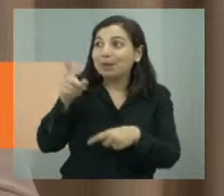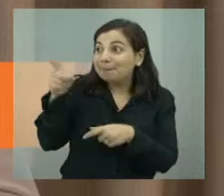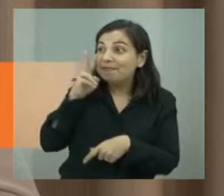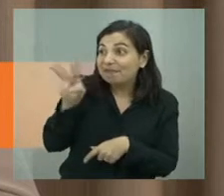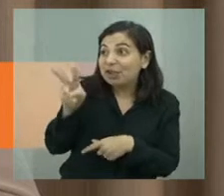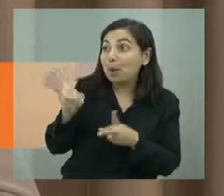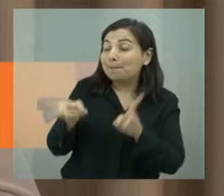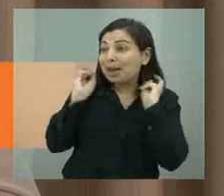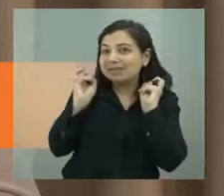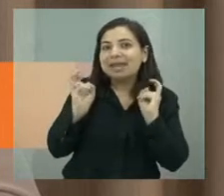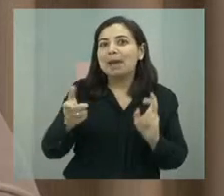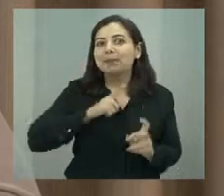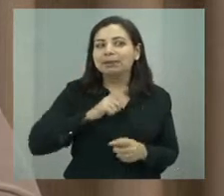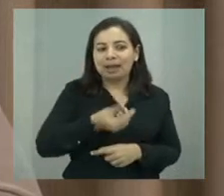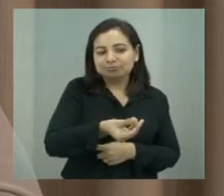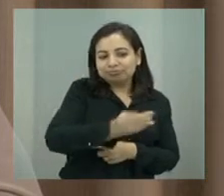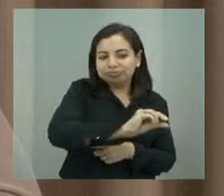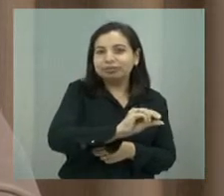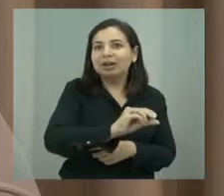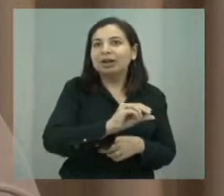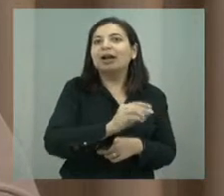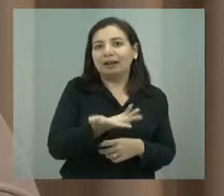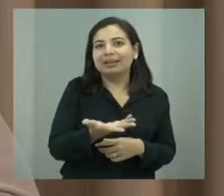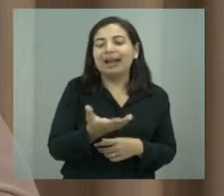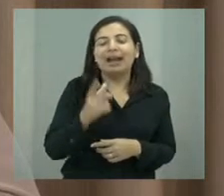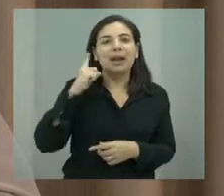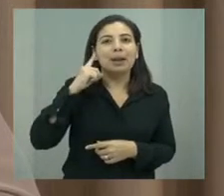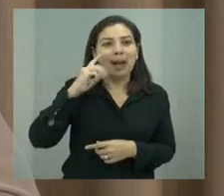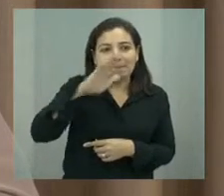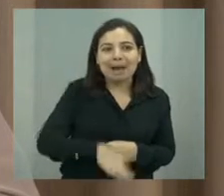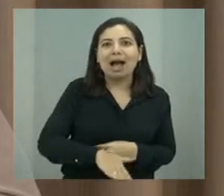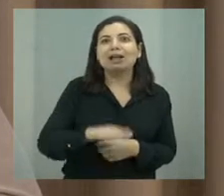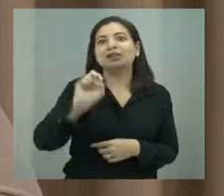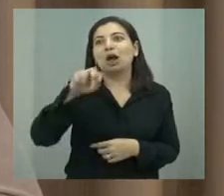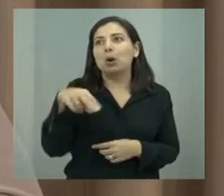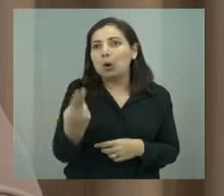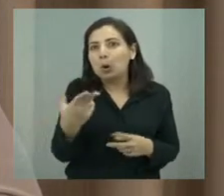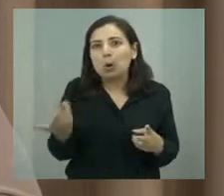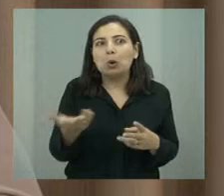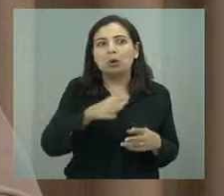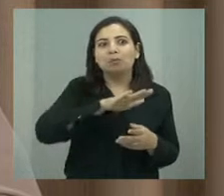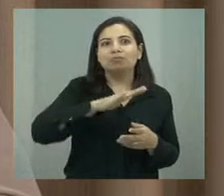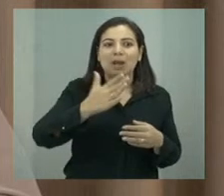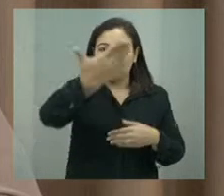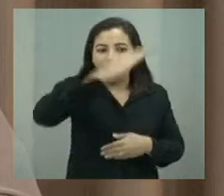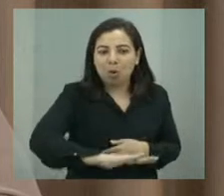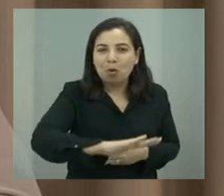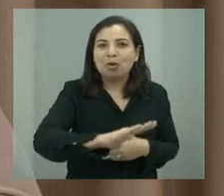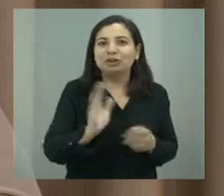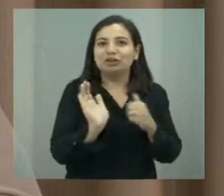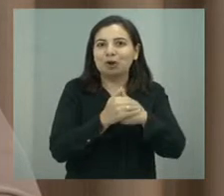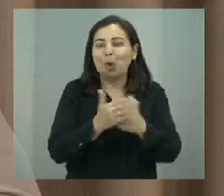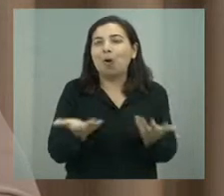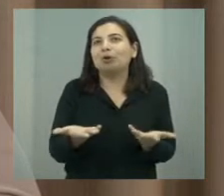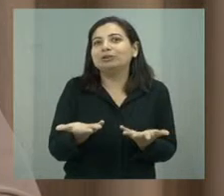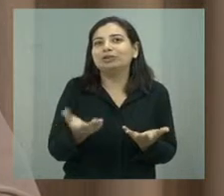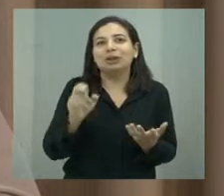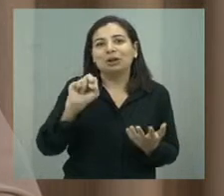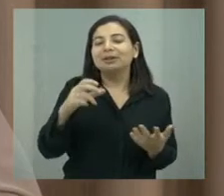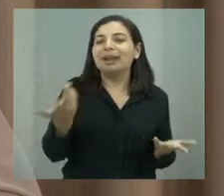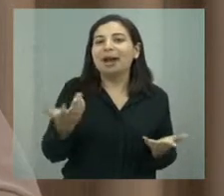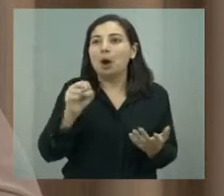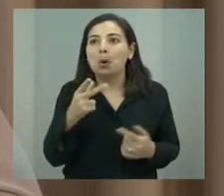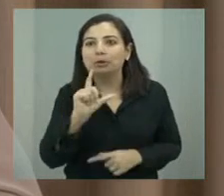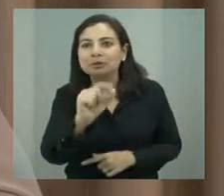que ganha dinheiro, né, montando paredões, com o uso dos paredões. Enfim, mas os paredões,